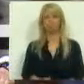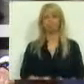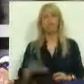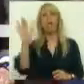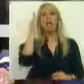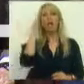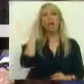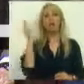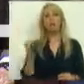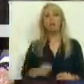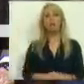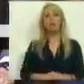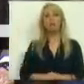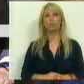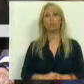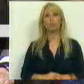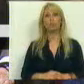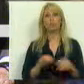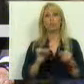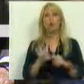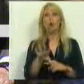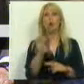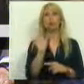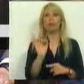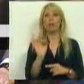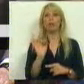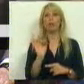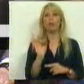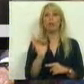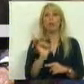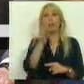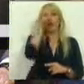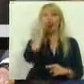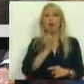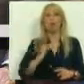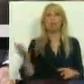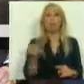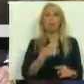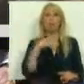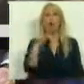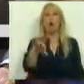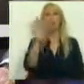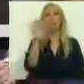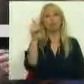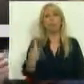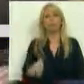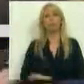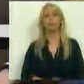achamos que esta opção é, em nosso entender, uma opção correta.